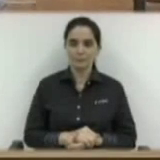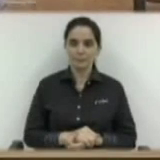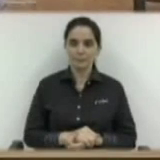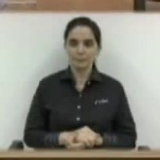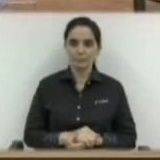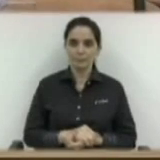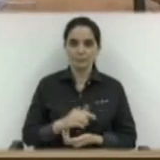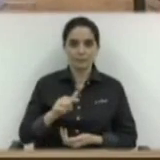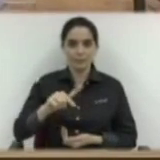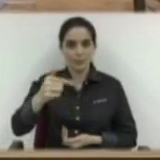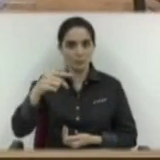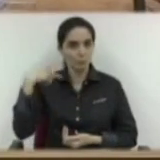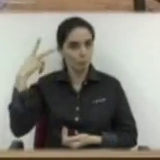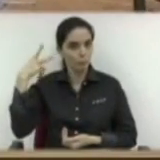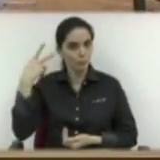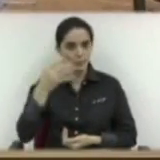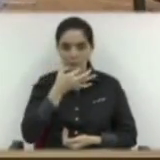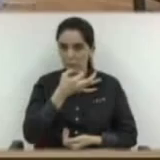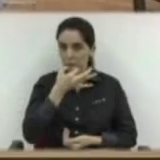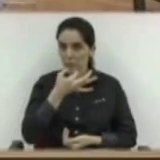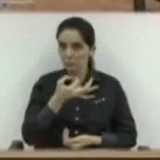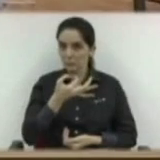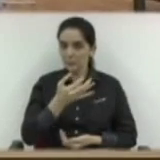Mais algum vereador deseja discutir?